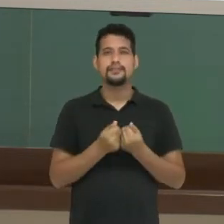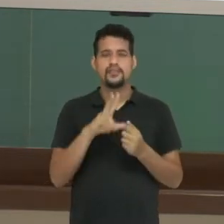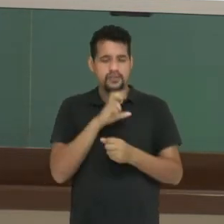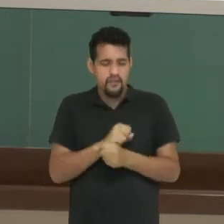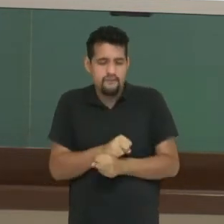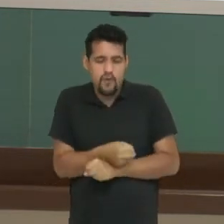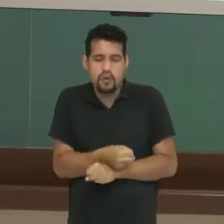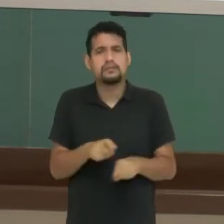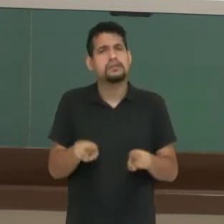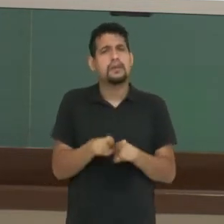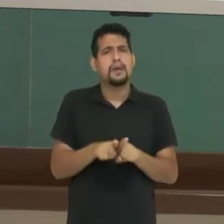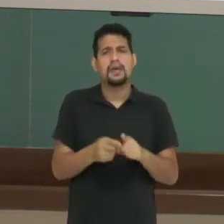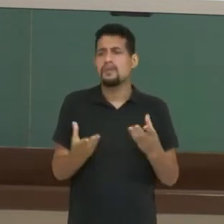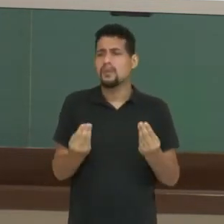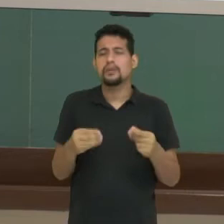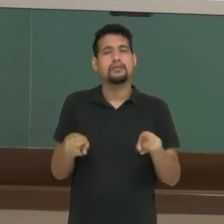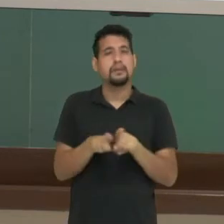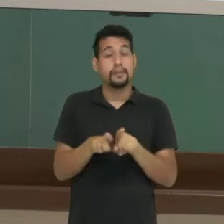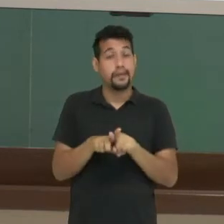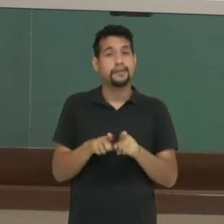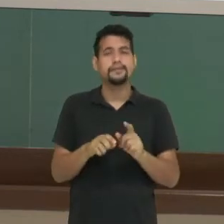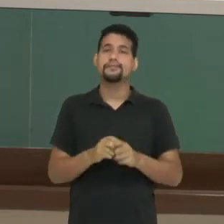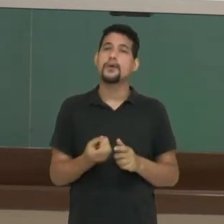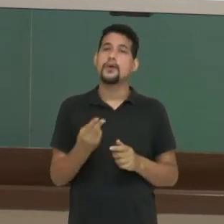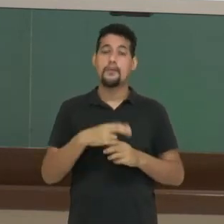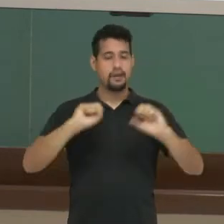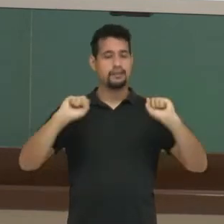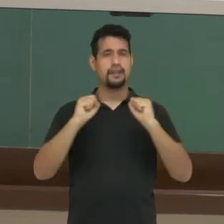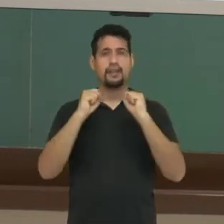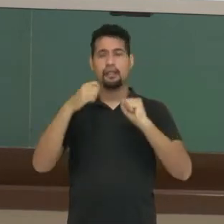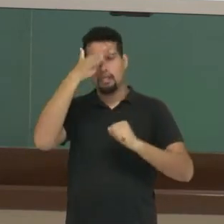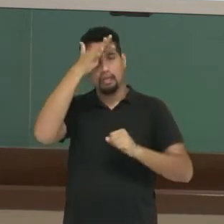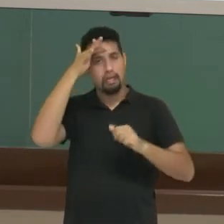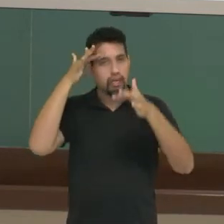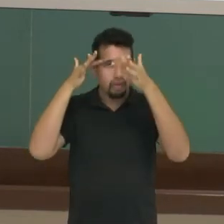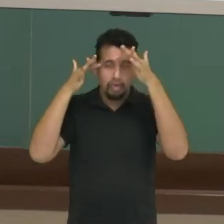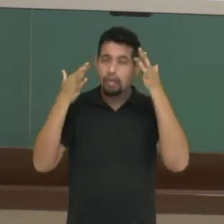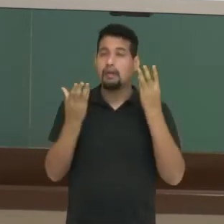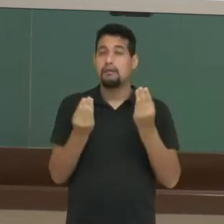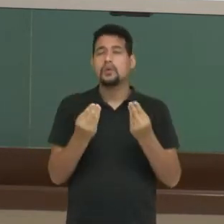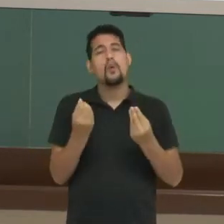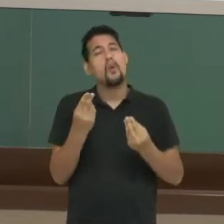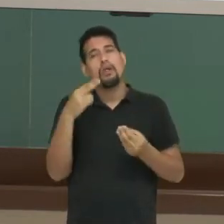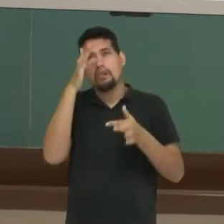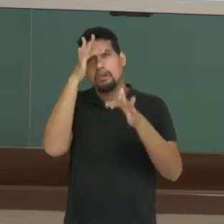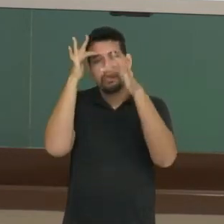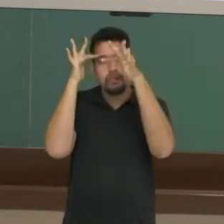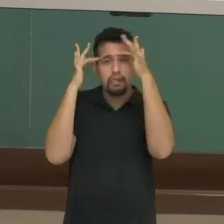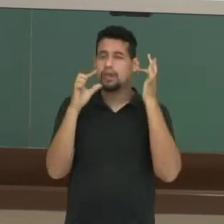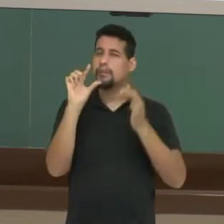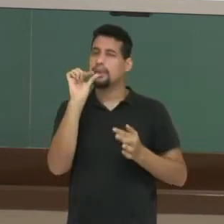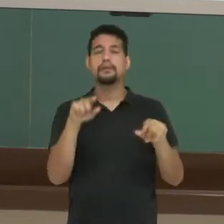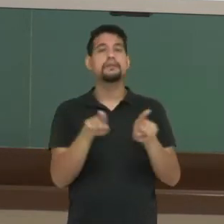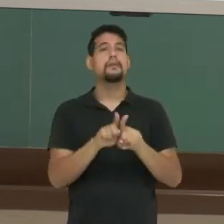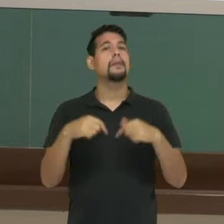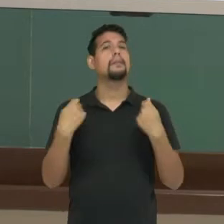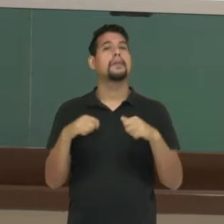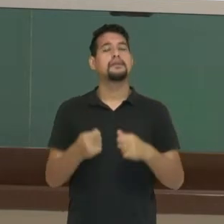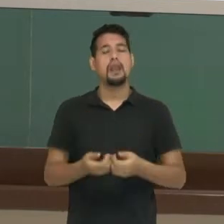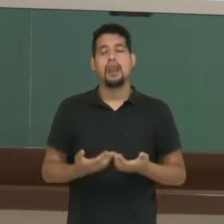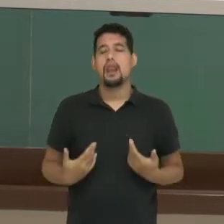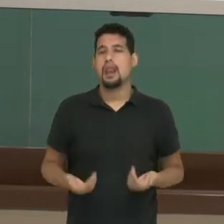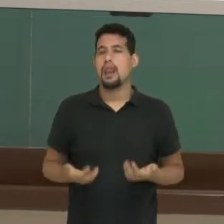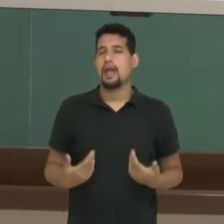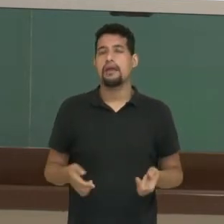esforço excessivo que o atleta transpira mais ou transpira menos, então precisa de um tecido mais